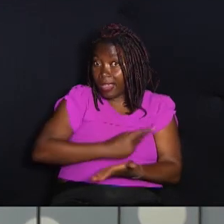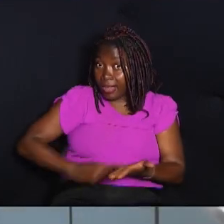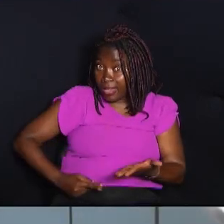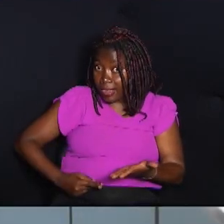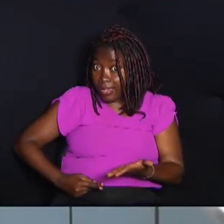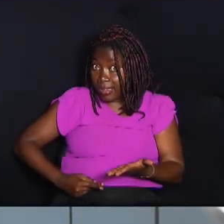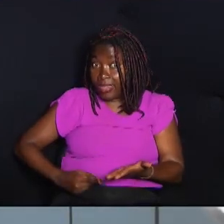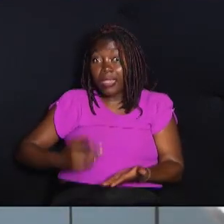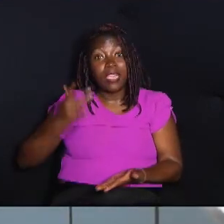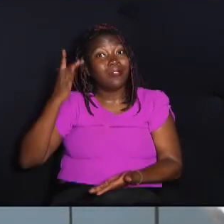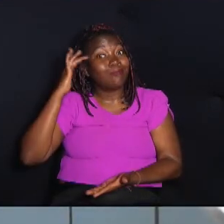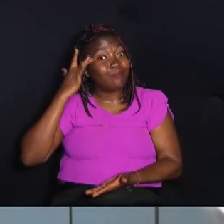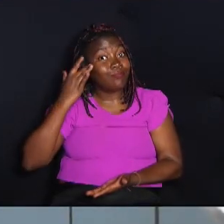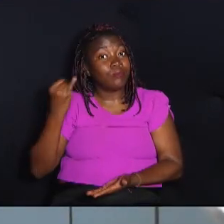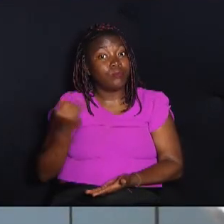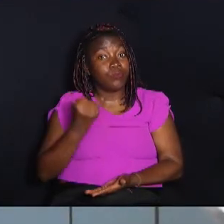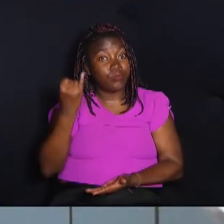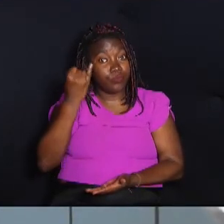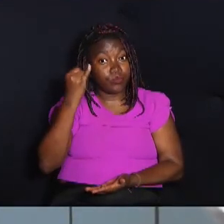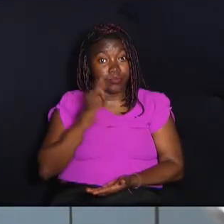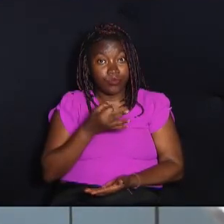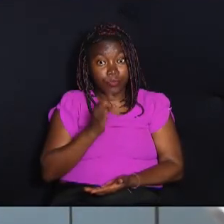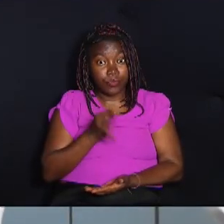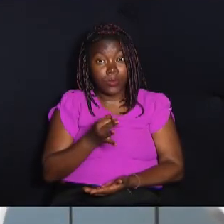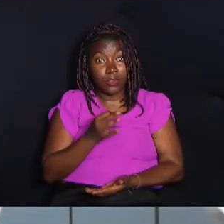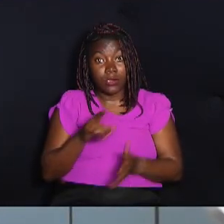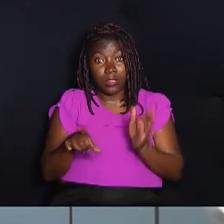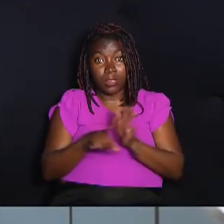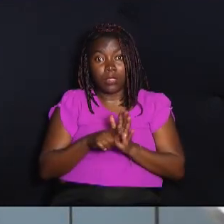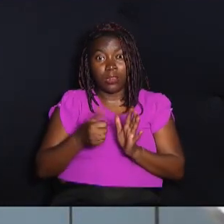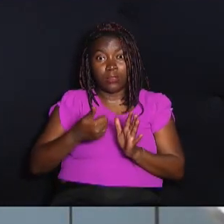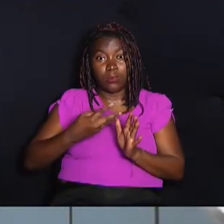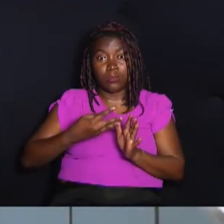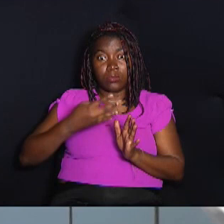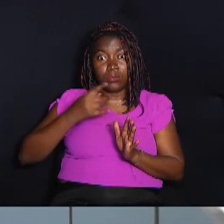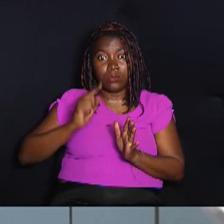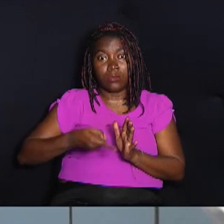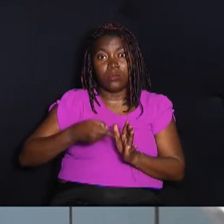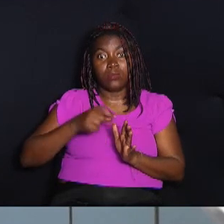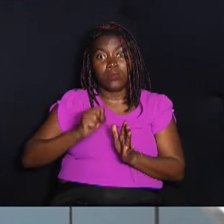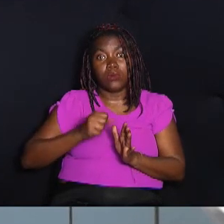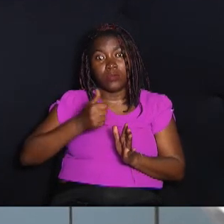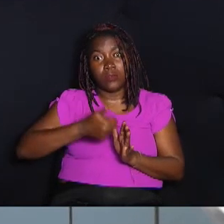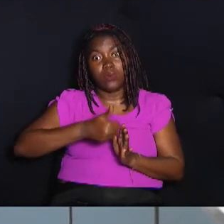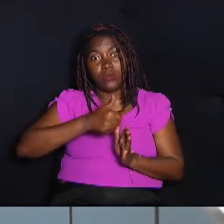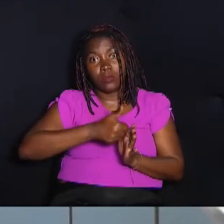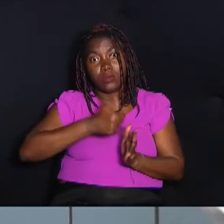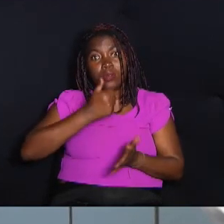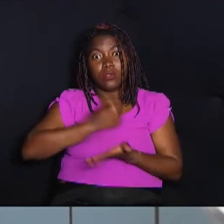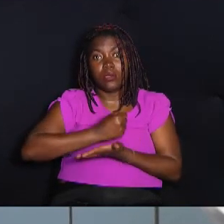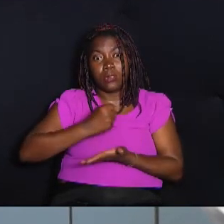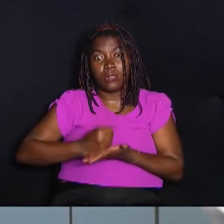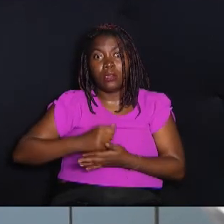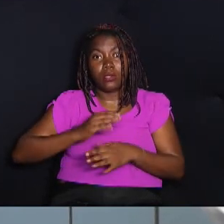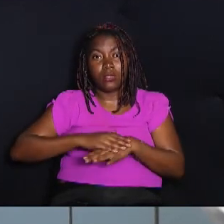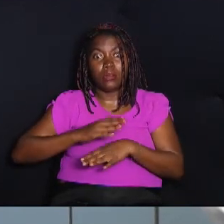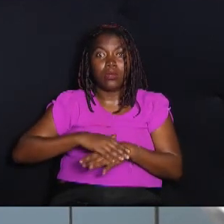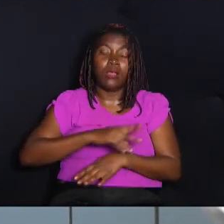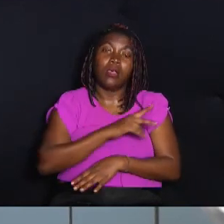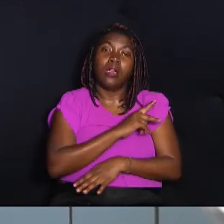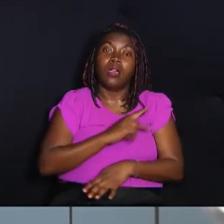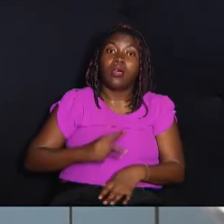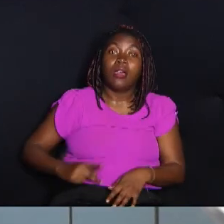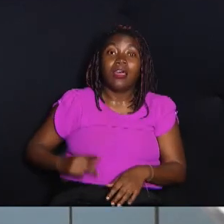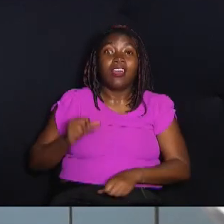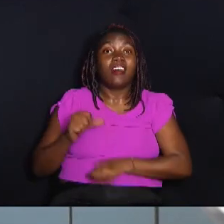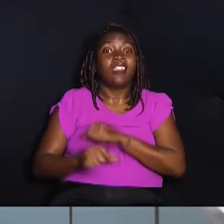acho extremamente importante, né? É a Lei 14.811, que foi sancionada pelo presidente, que torna crime, né,